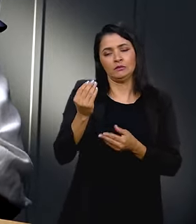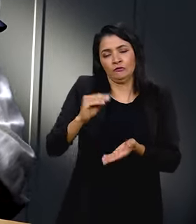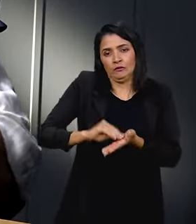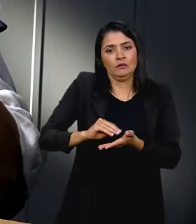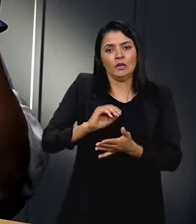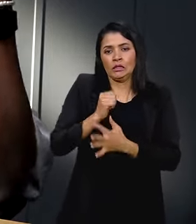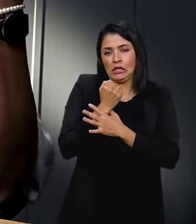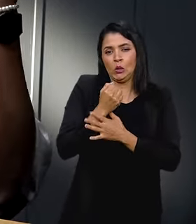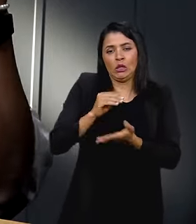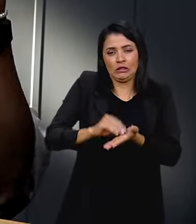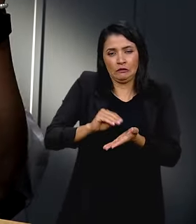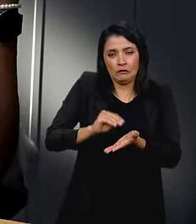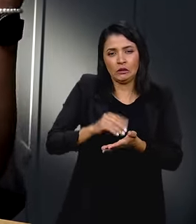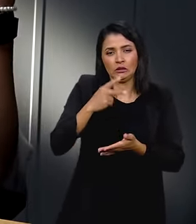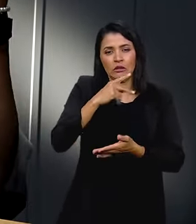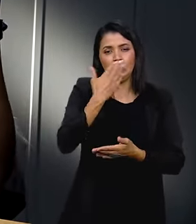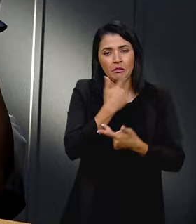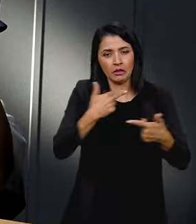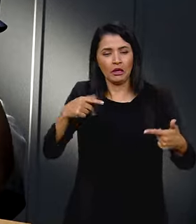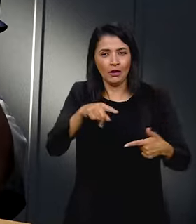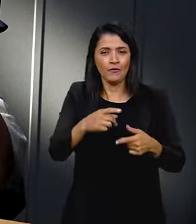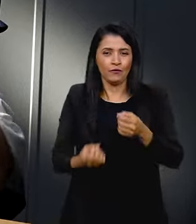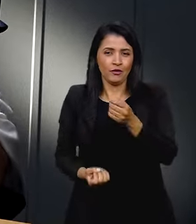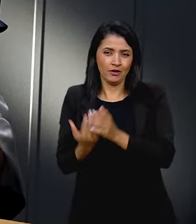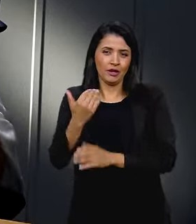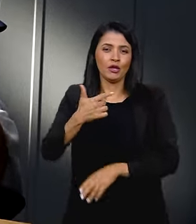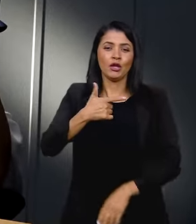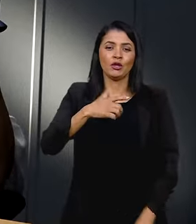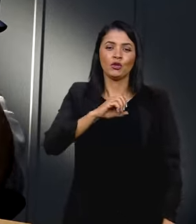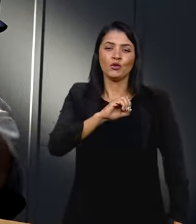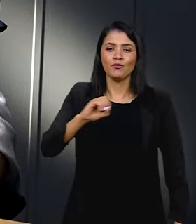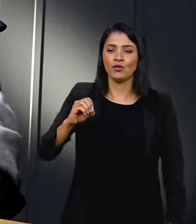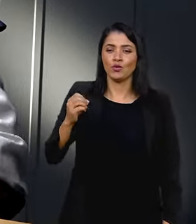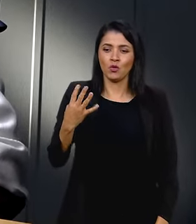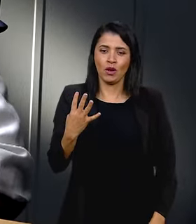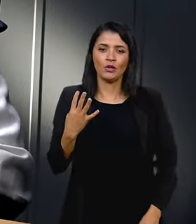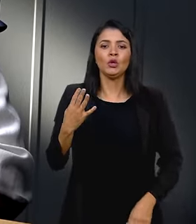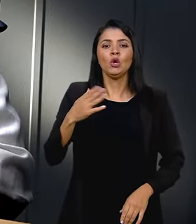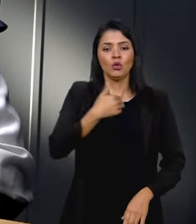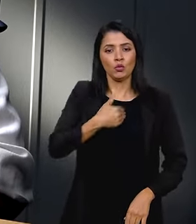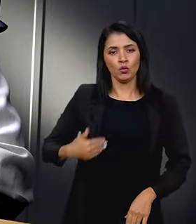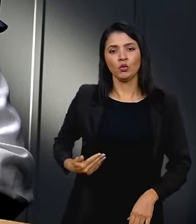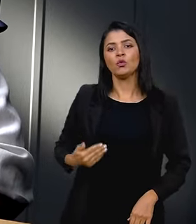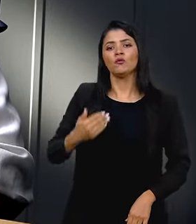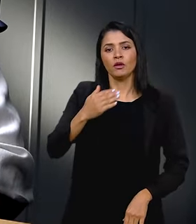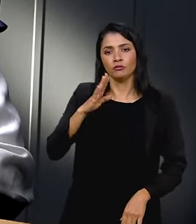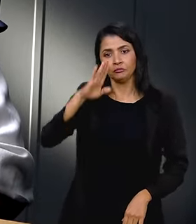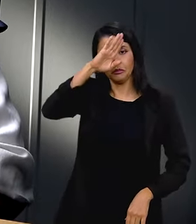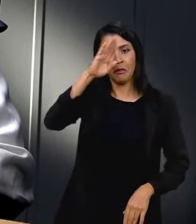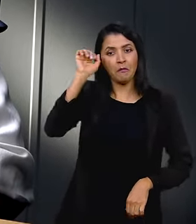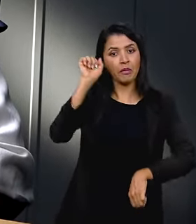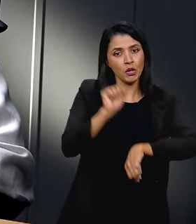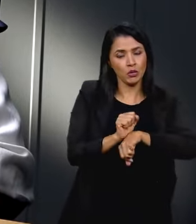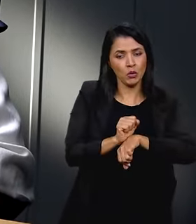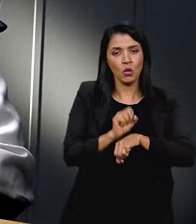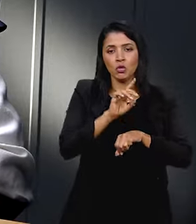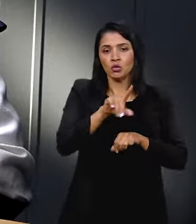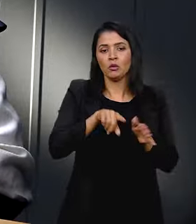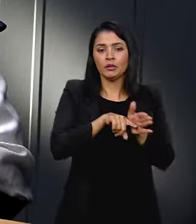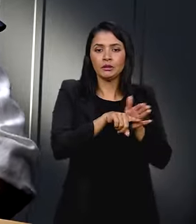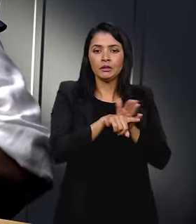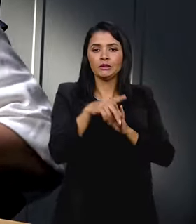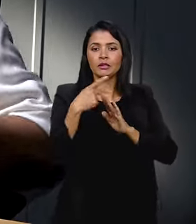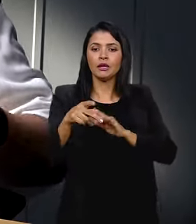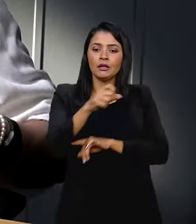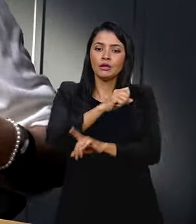escala ela foi aplicada no Brasil desde 2004 ela tinha sido parada no governo eh bolsonaro a gente só tinha pesquisa então da